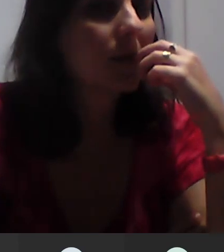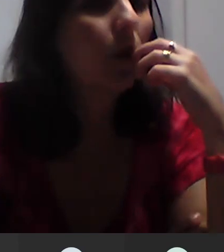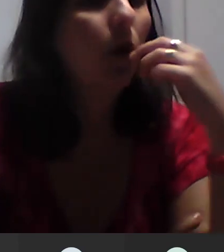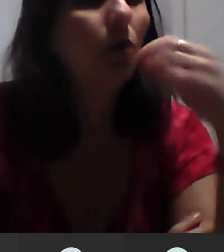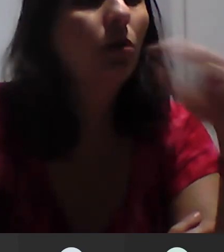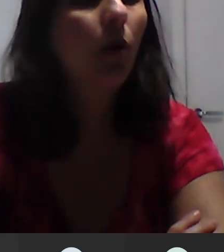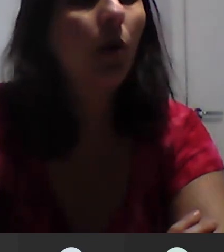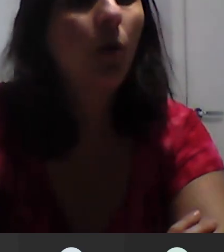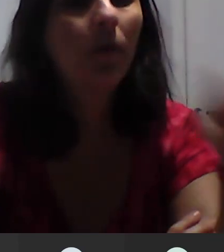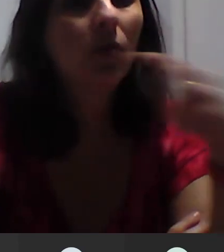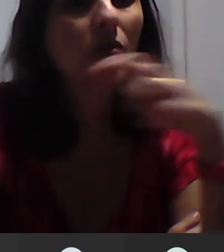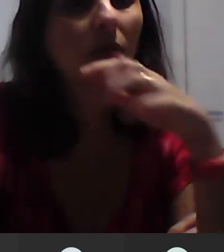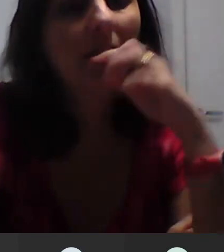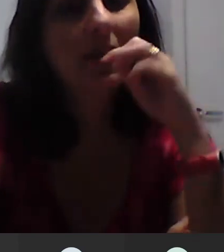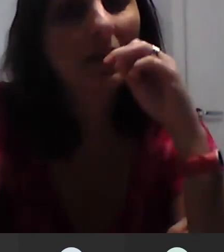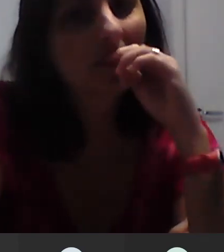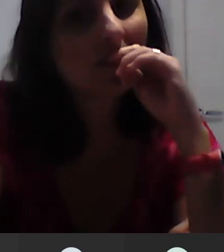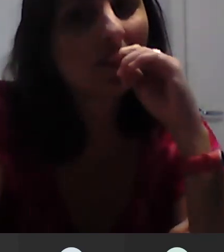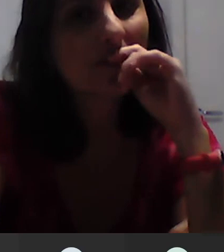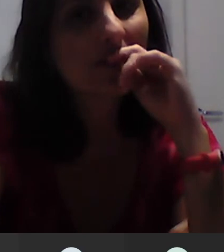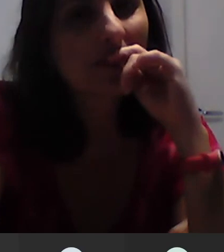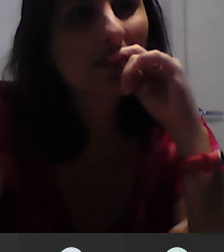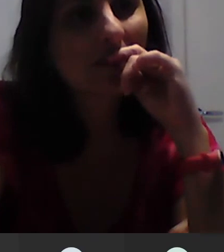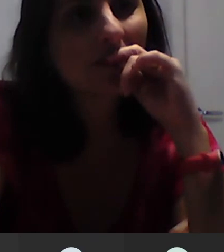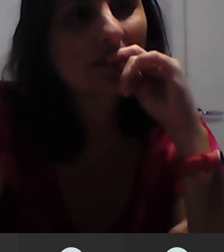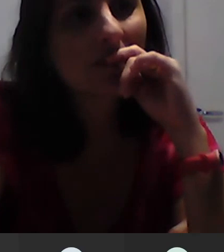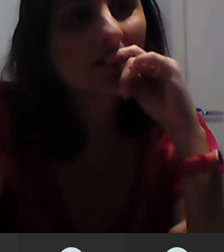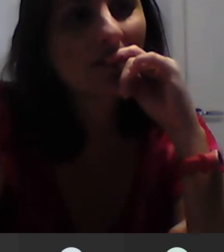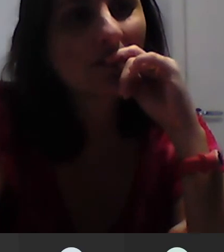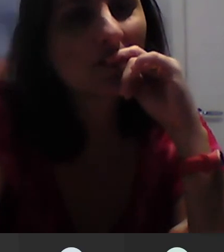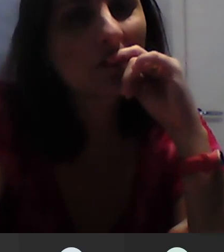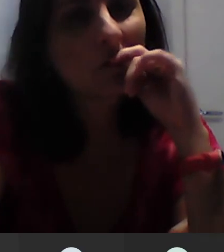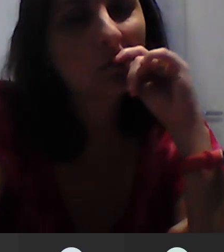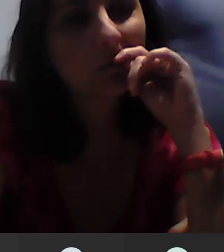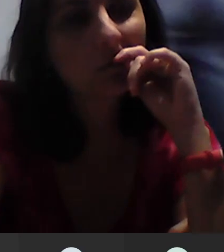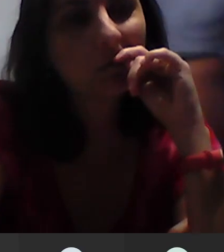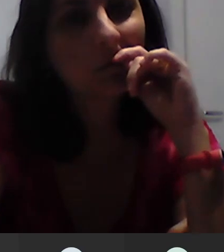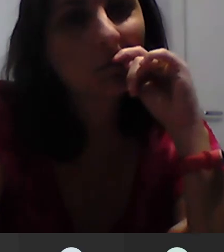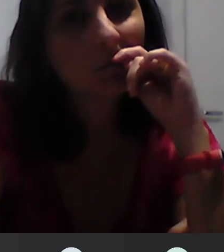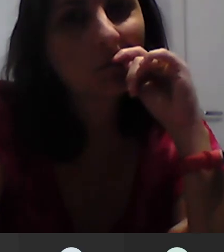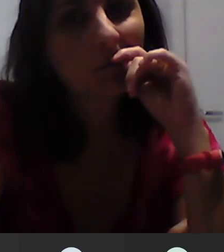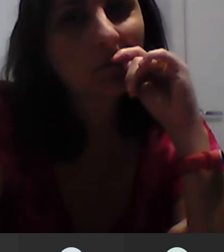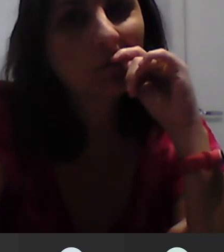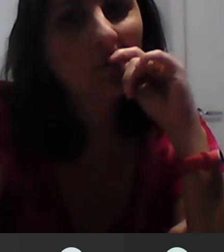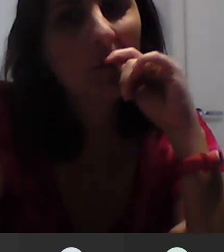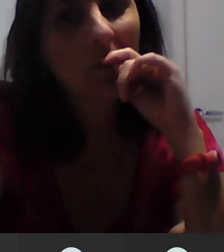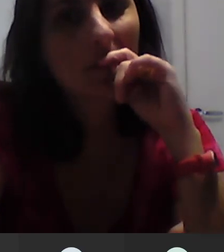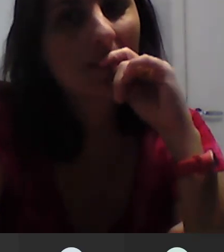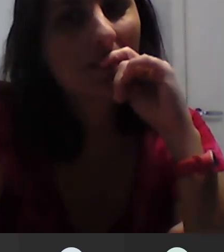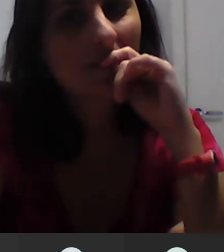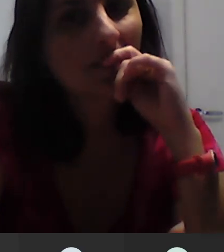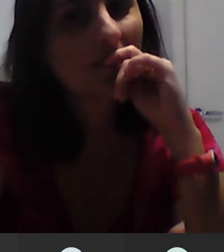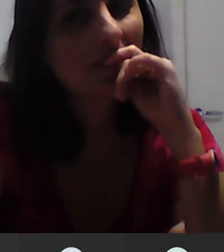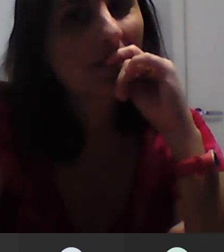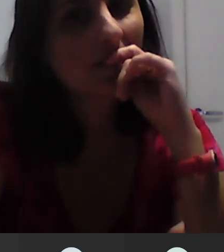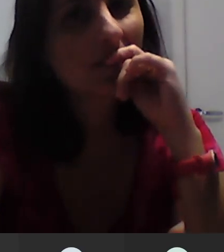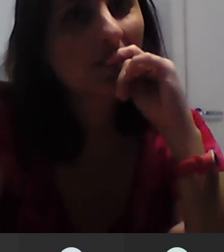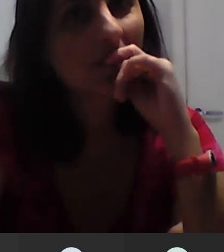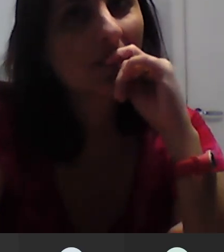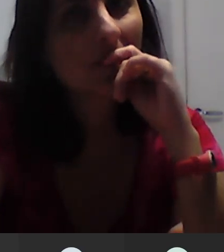quando a gente voltar à presencialidade, né, às aulas presenciais. Então,